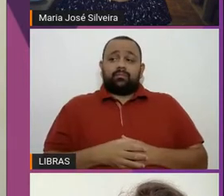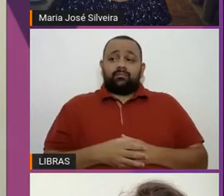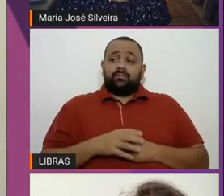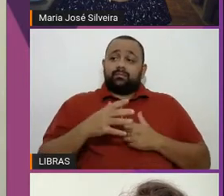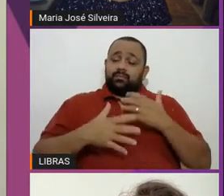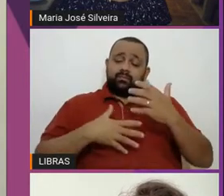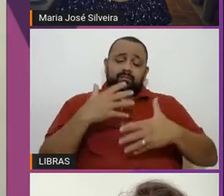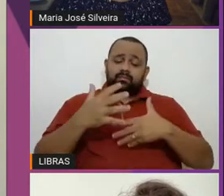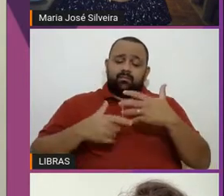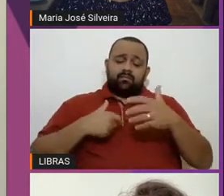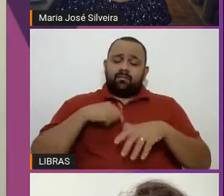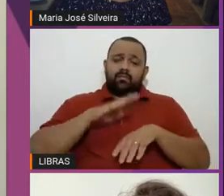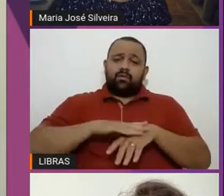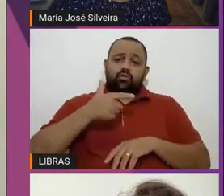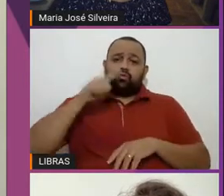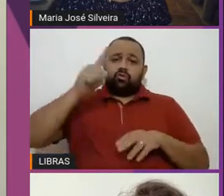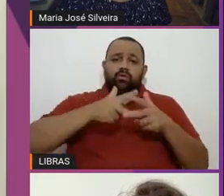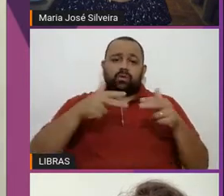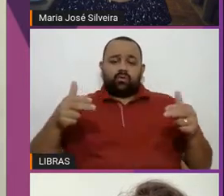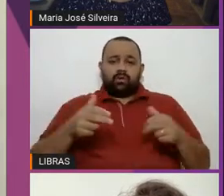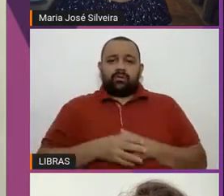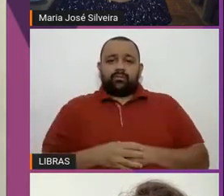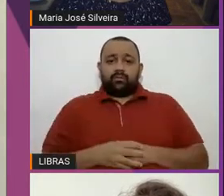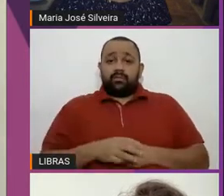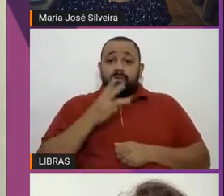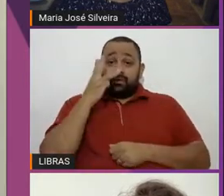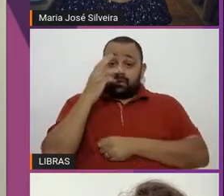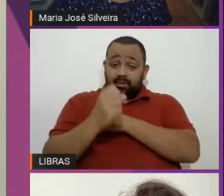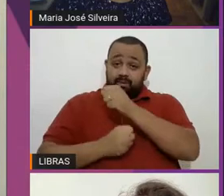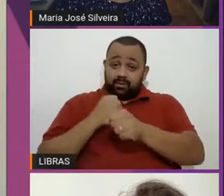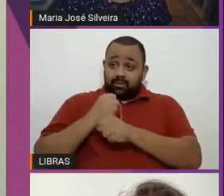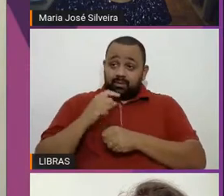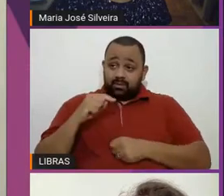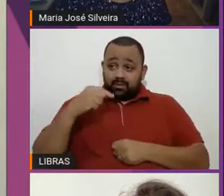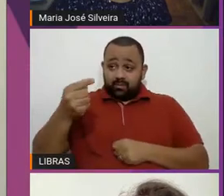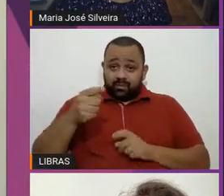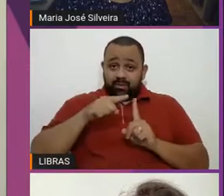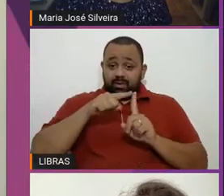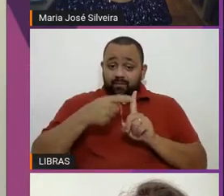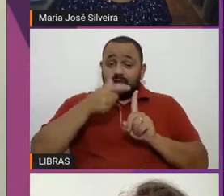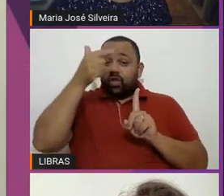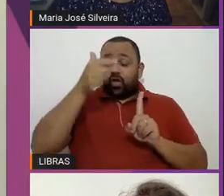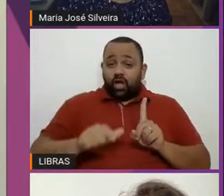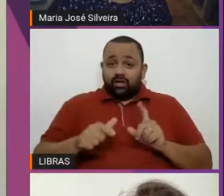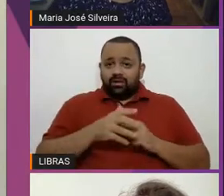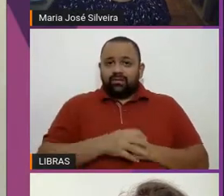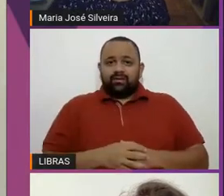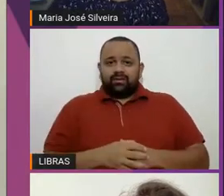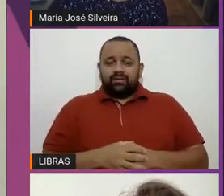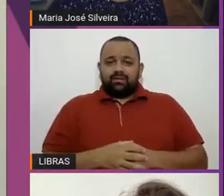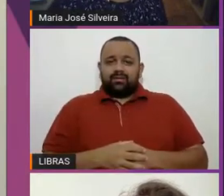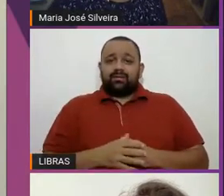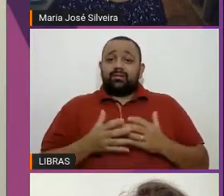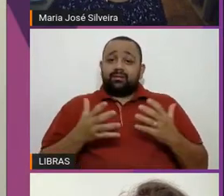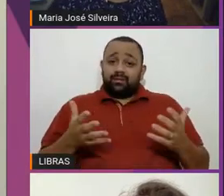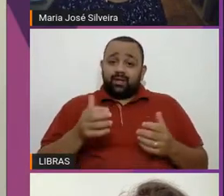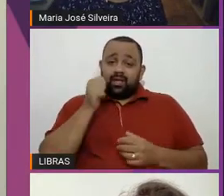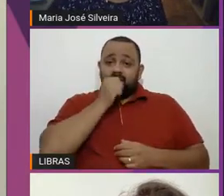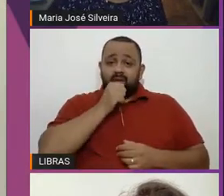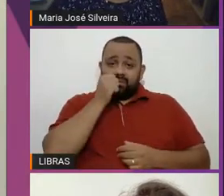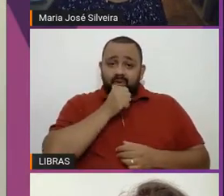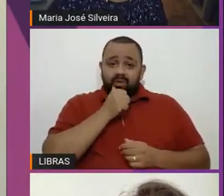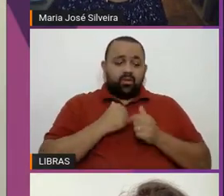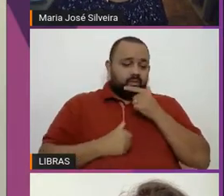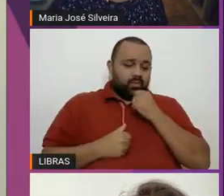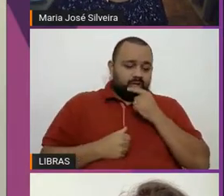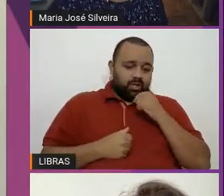fui fazendo outras coisas Três anos depois eu engravidei de novo Oi e aí de uma menina